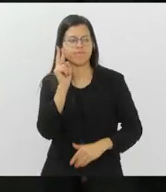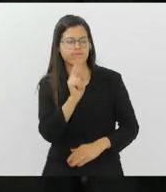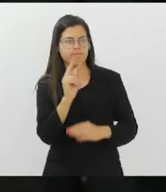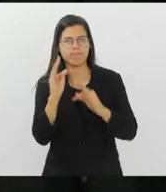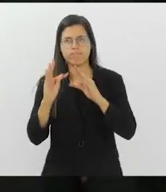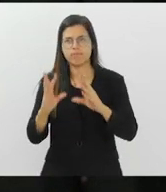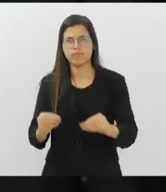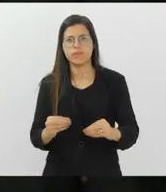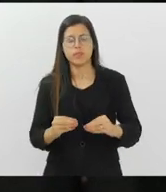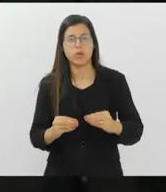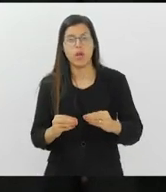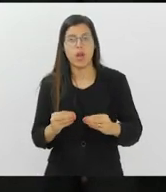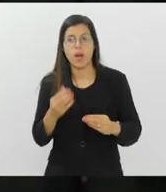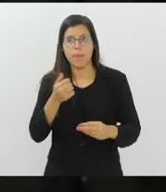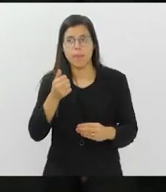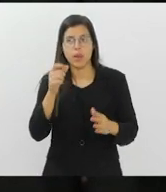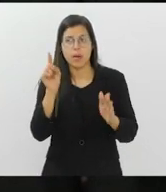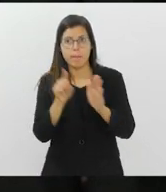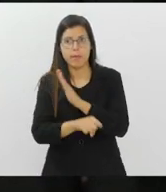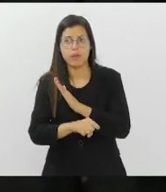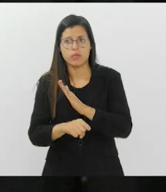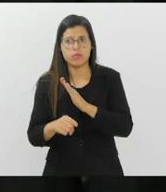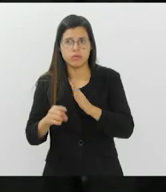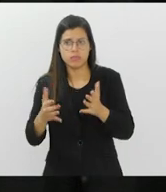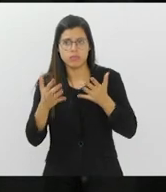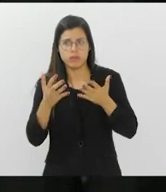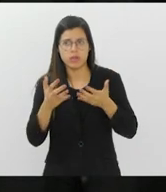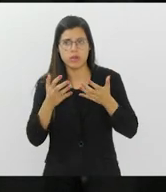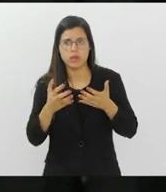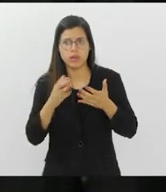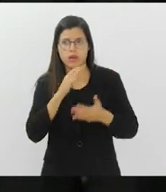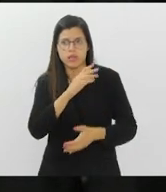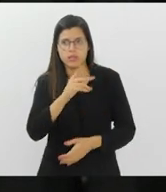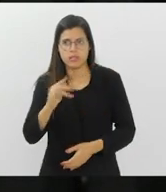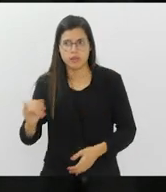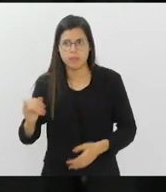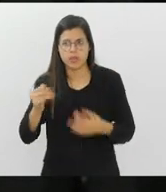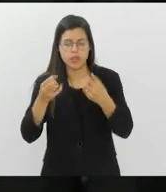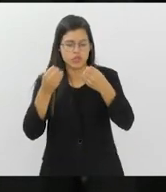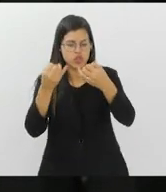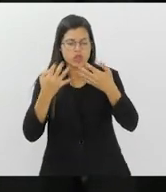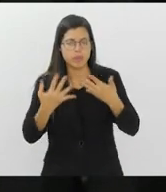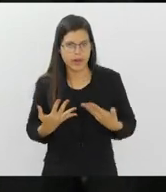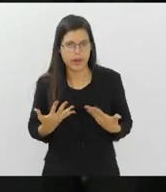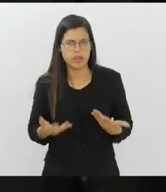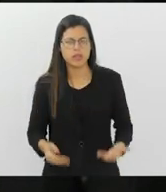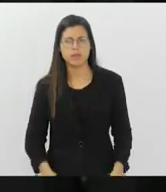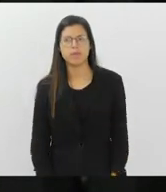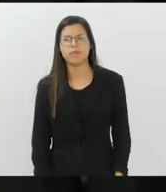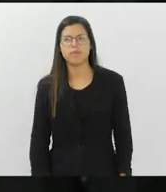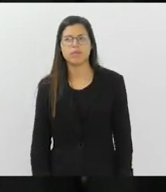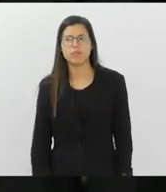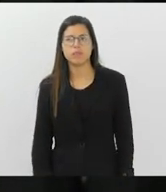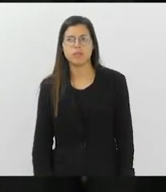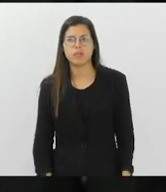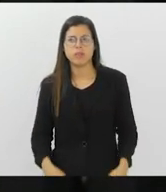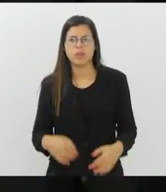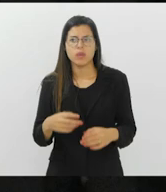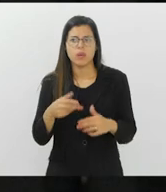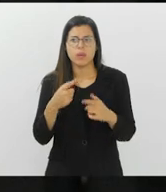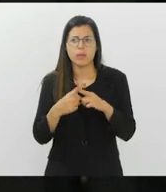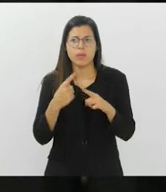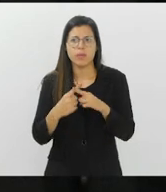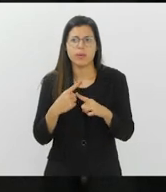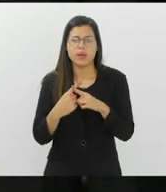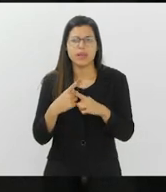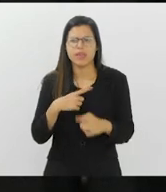aí a primeira pergunta que eu gostaria que essa CPI me esclarecesse: para que serve a ANS se